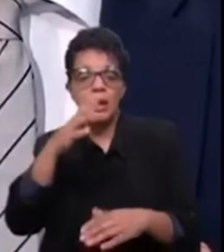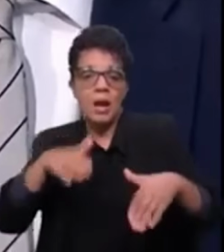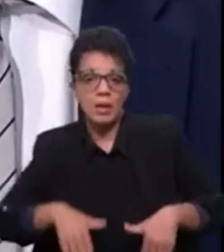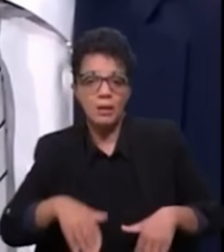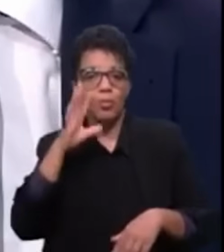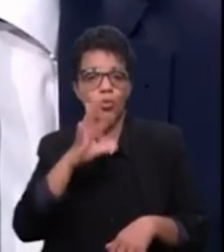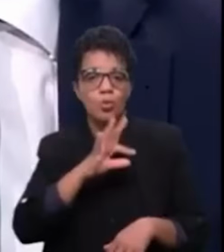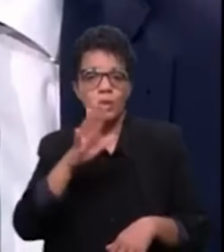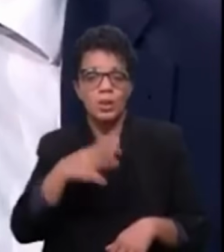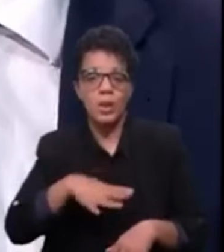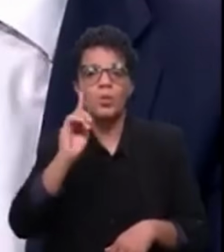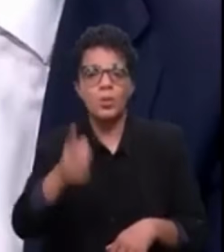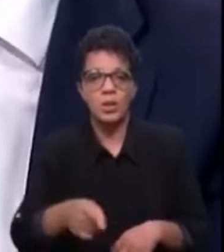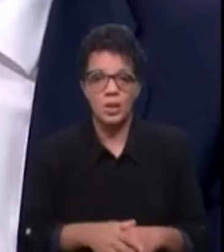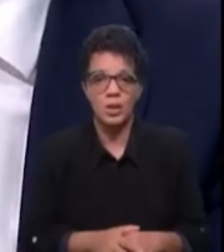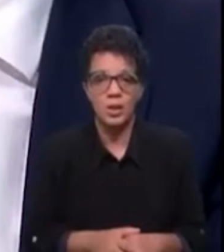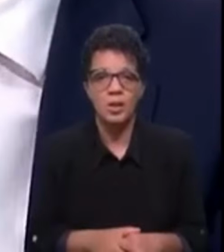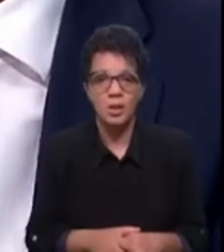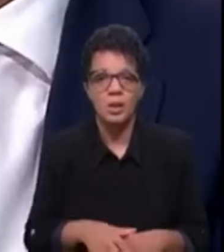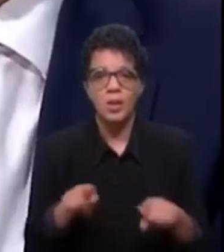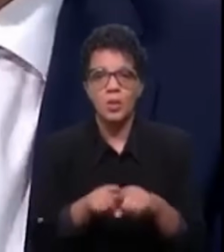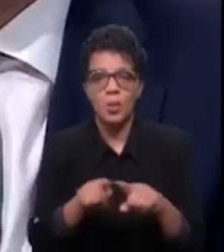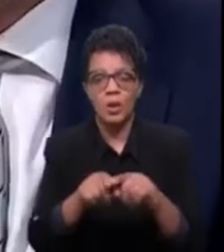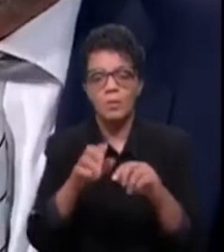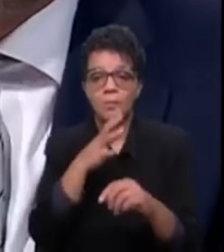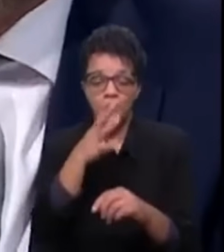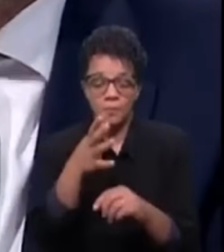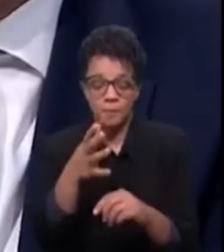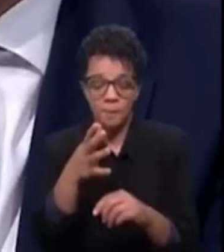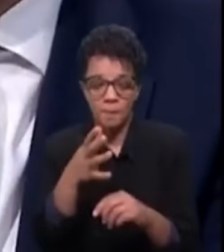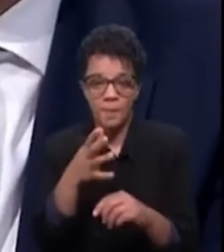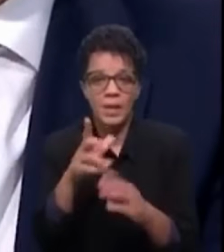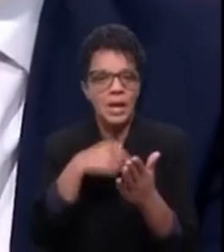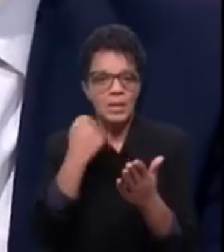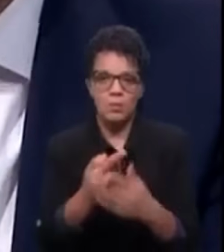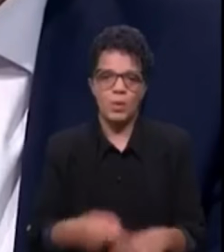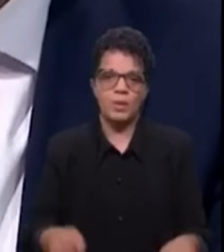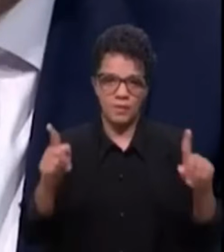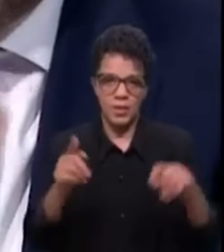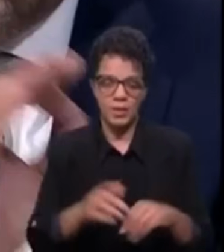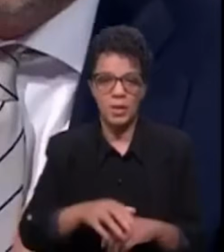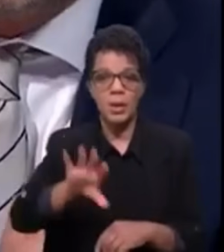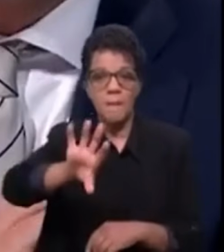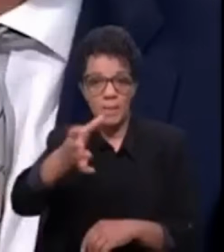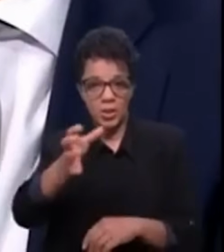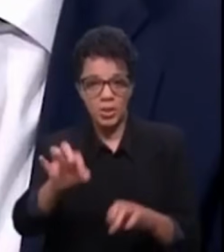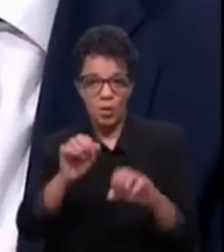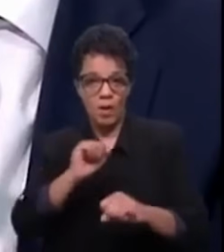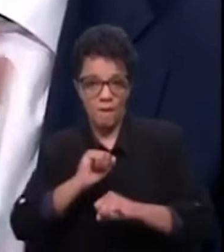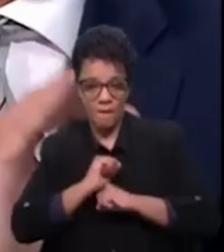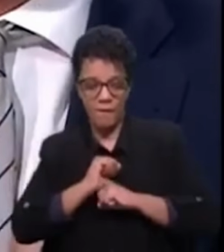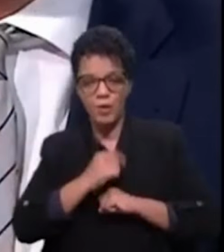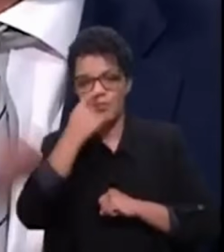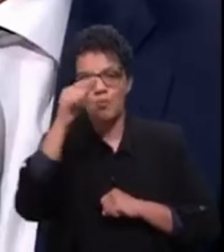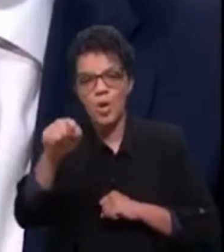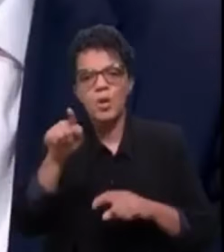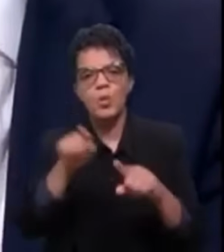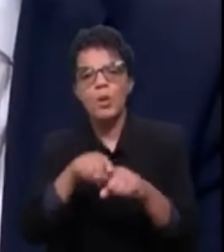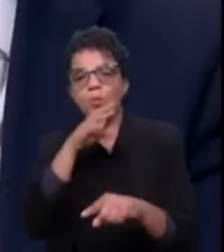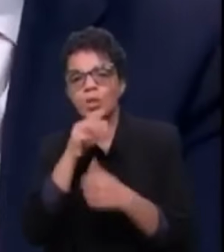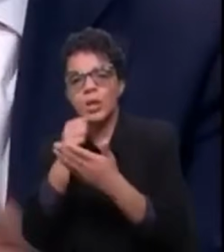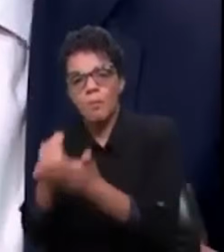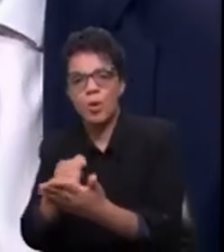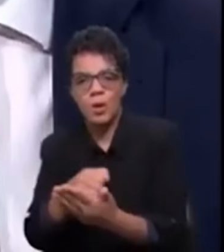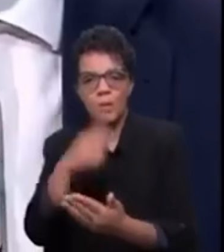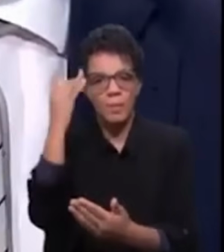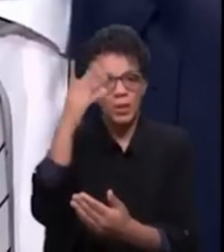o luí oer forças seguranç deixa só dizer isto para terminar luí há sempre uma diferença num país como o nos eu vou prer tá do lado da polícia e do que dos